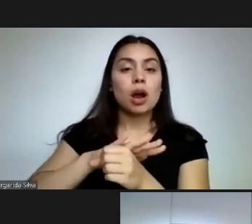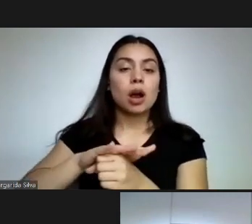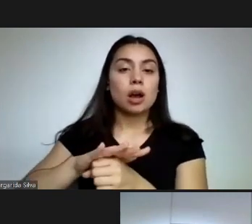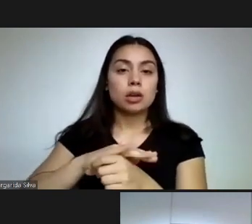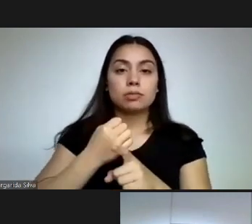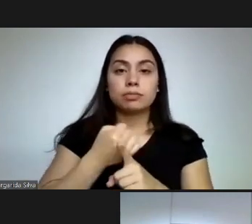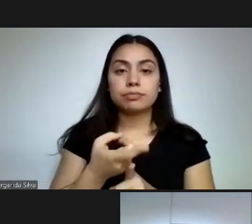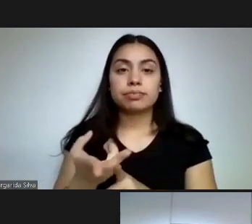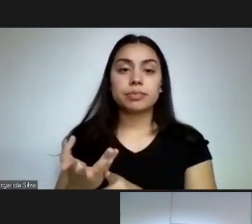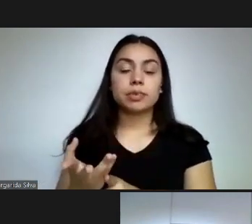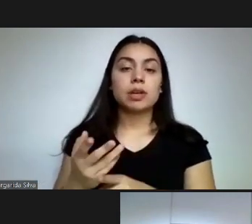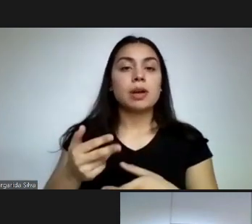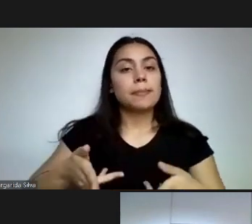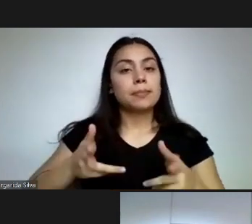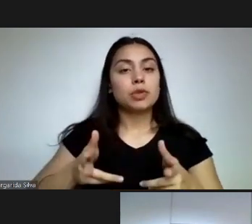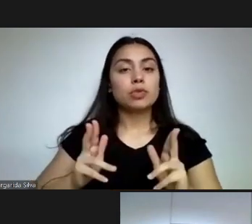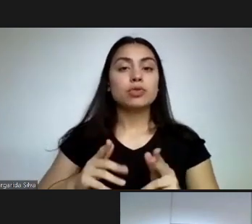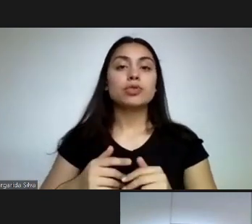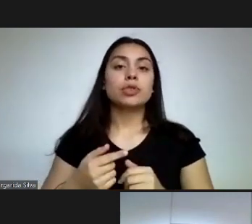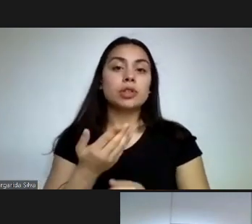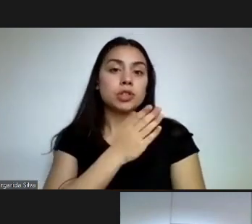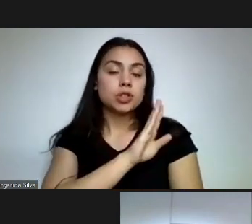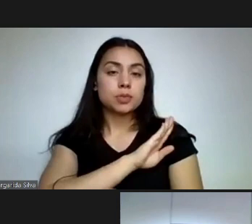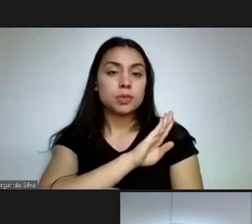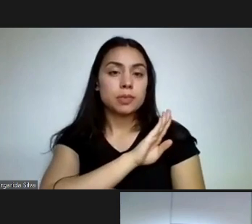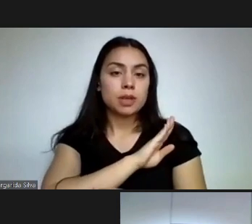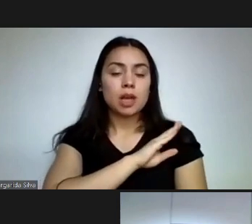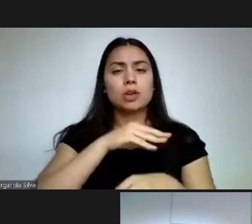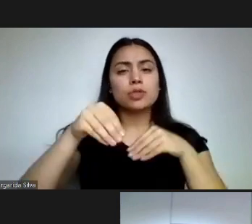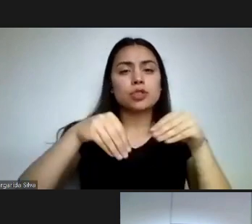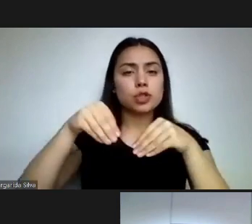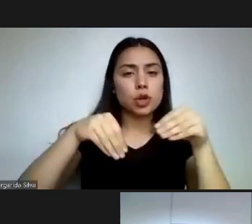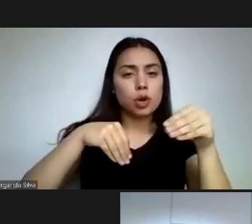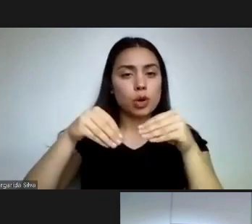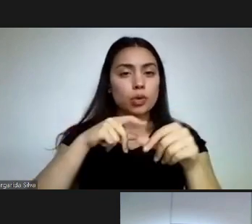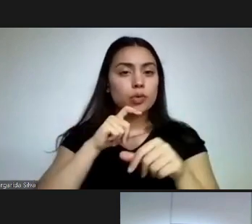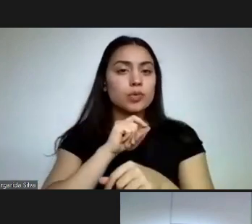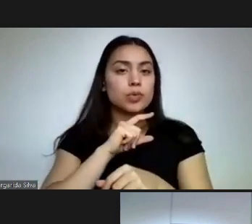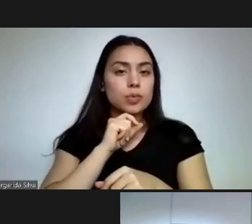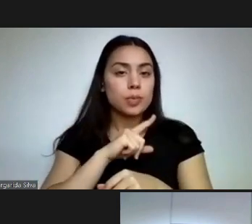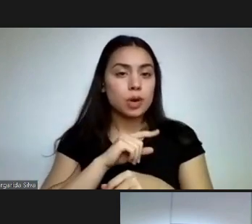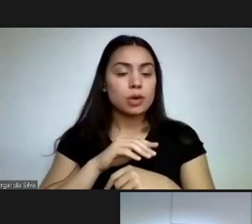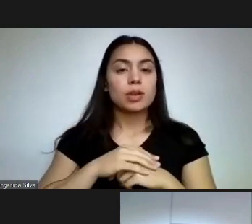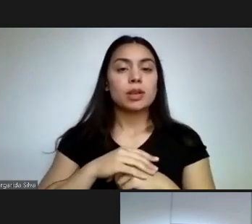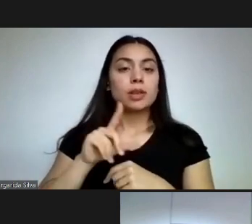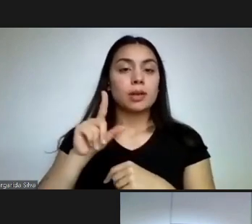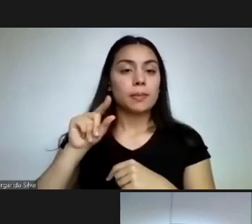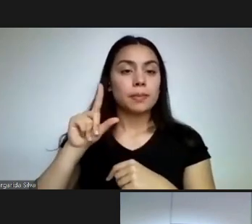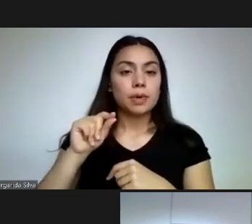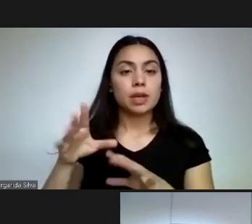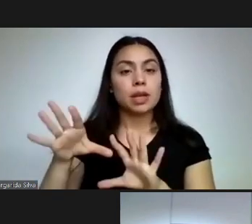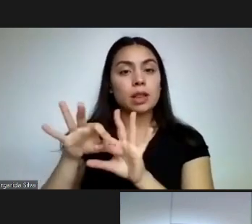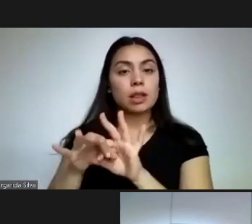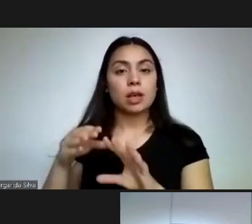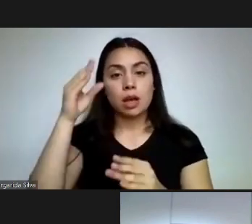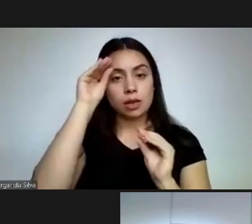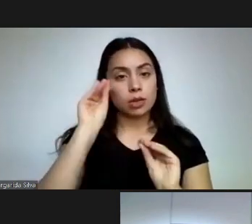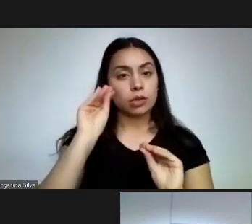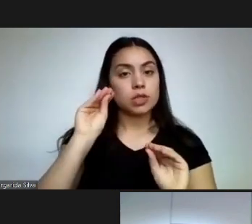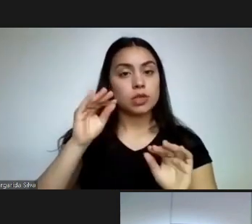novas metodologias. Acreditamos muito no poder dos jogos, começamos a explorar muitas questões da gamificação aliadas à educação não